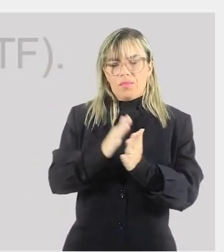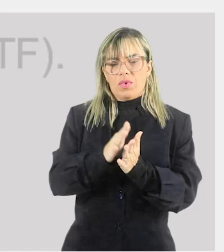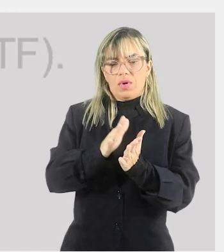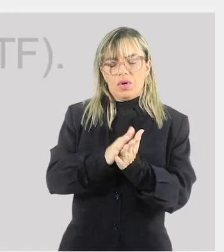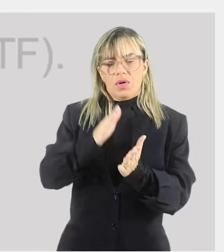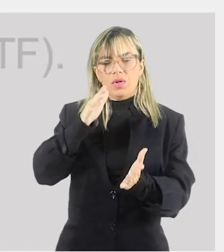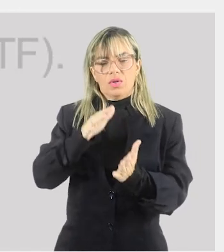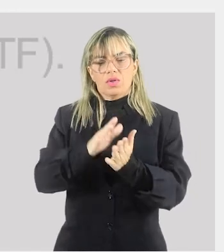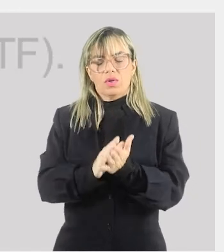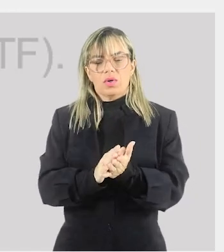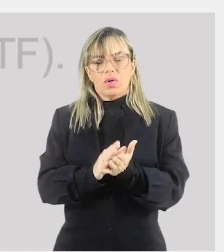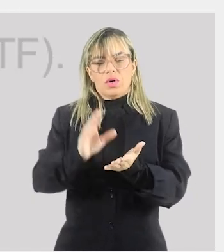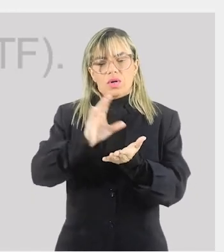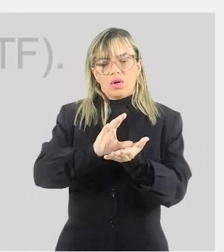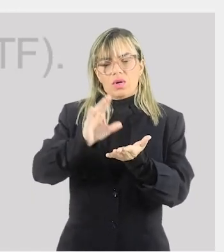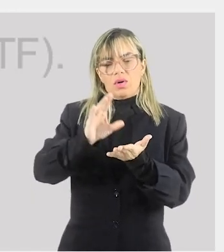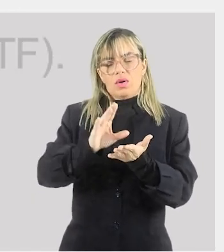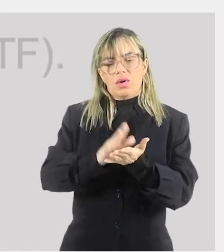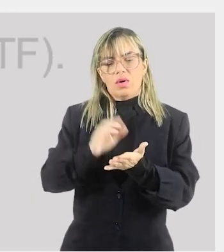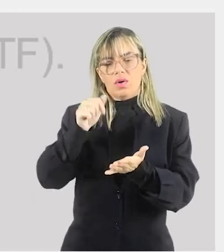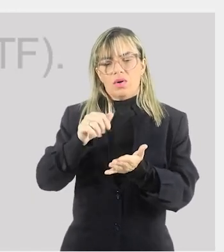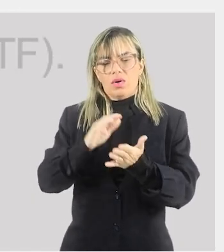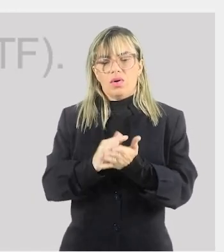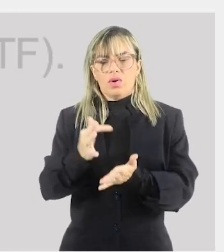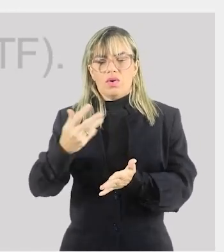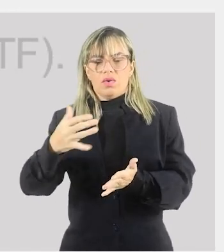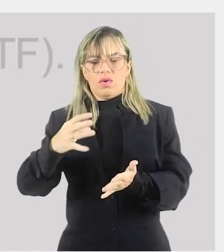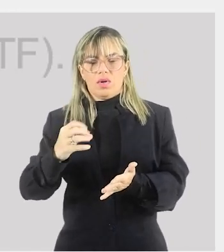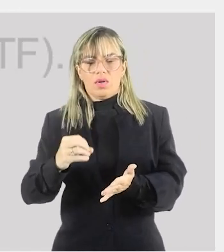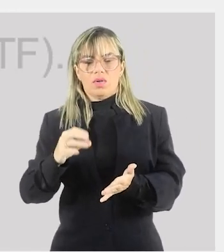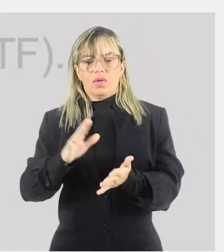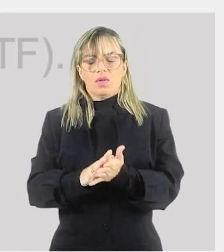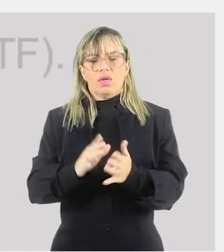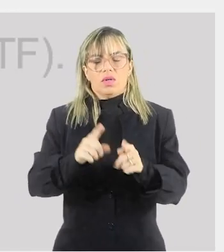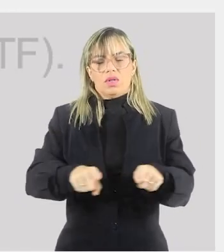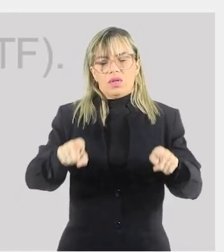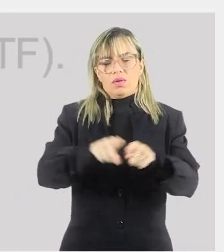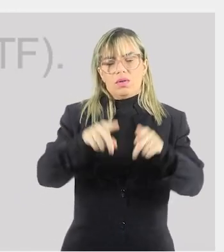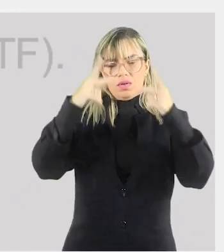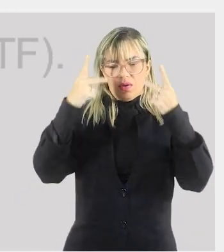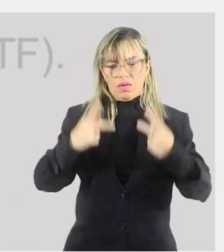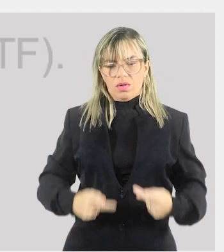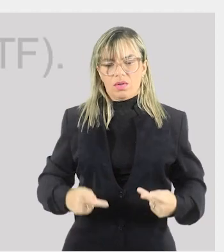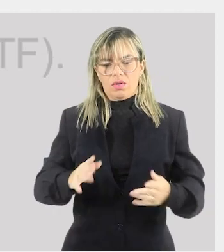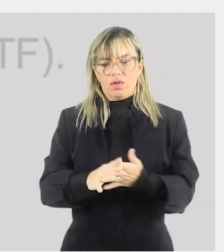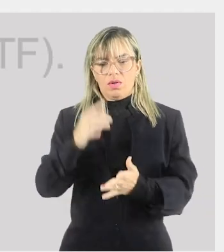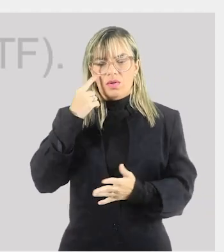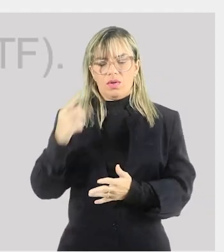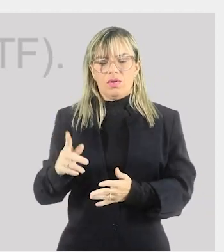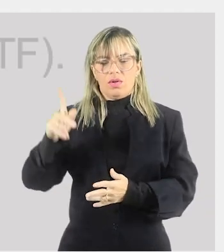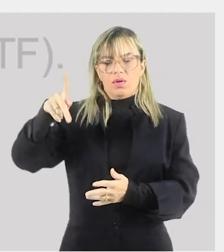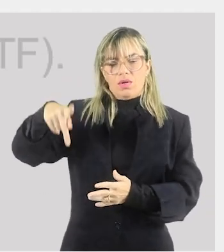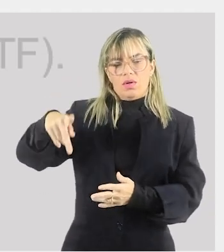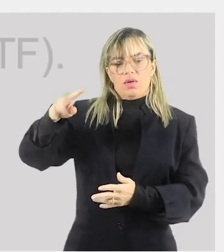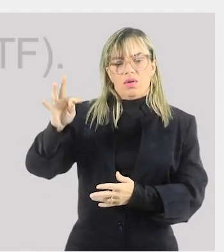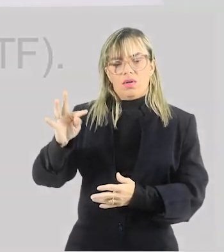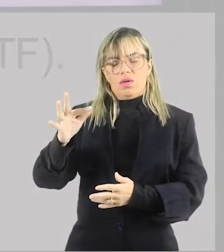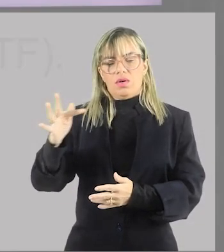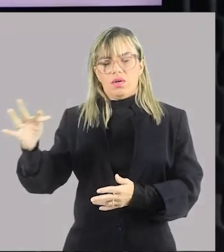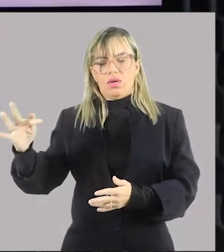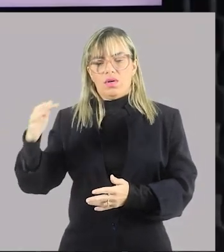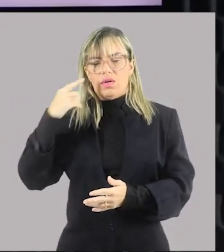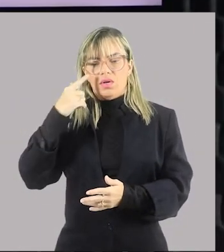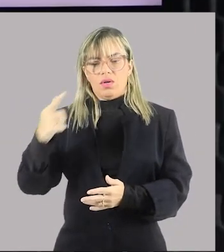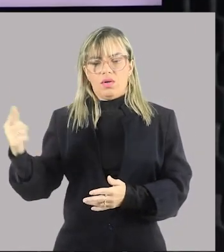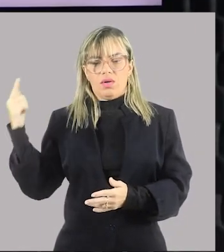físico, o aumento do estoque de capital humano e o aumento da produtividade total de quê? Dos fatores. Que na